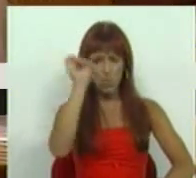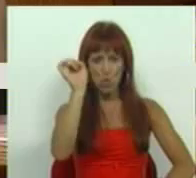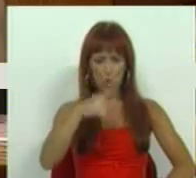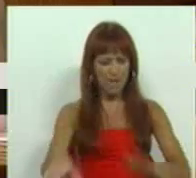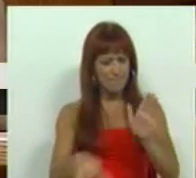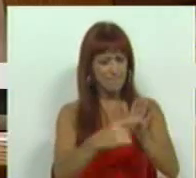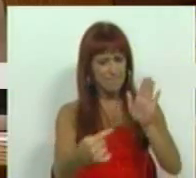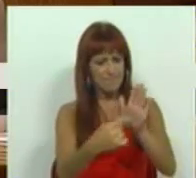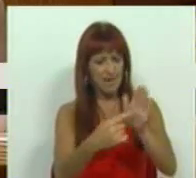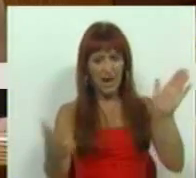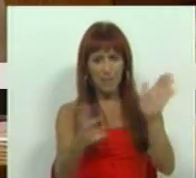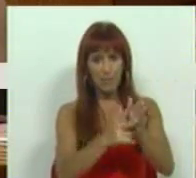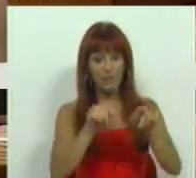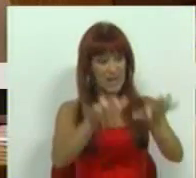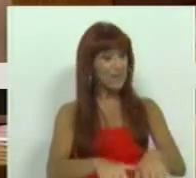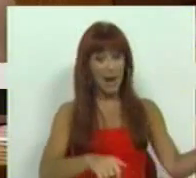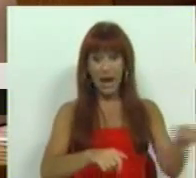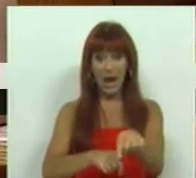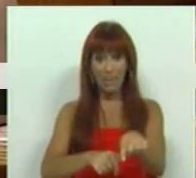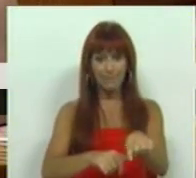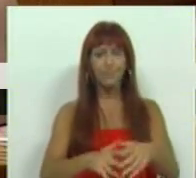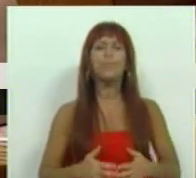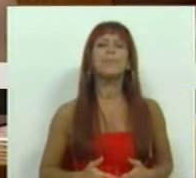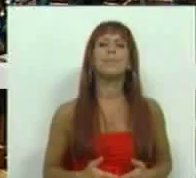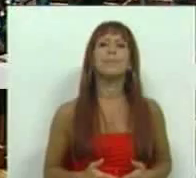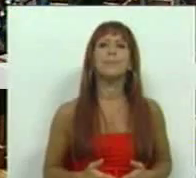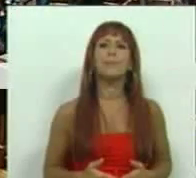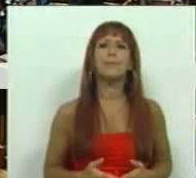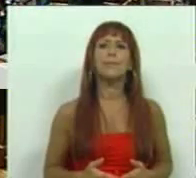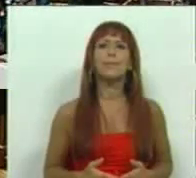a legislação aprovada por esta Assembleia,